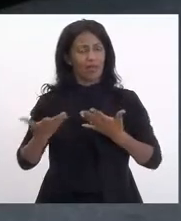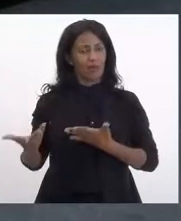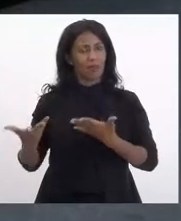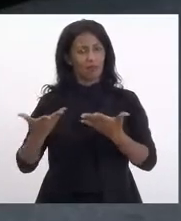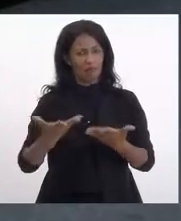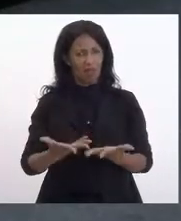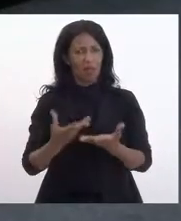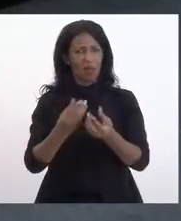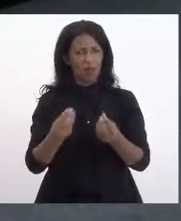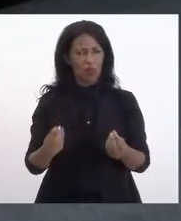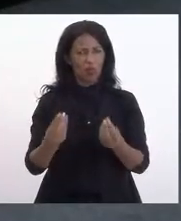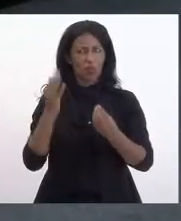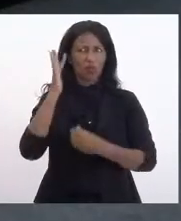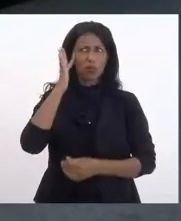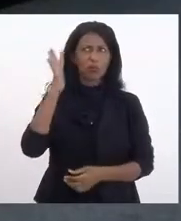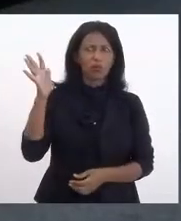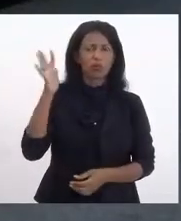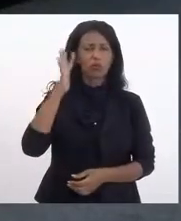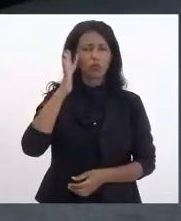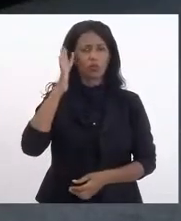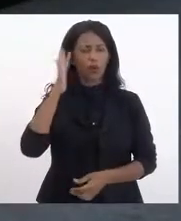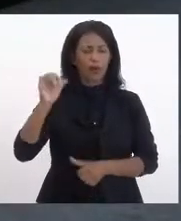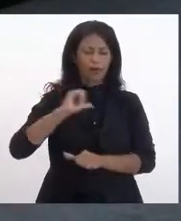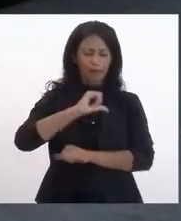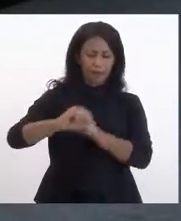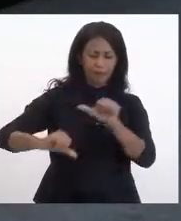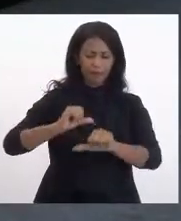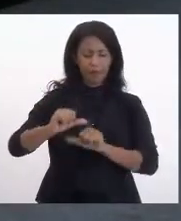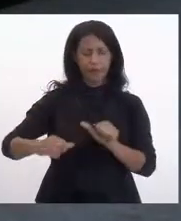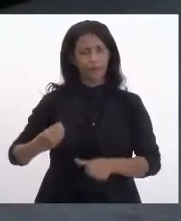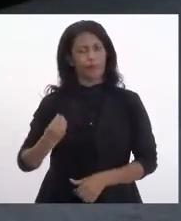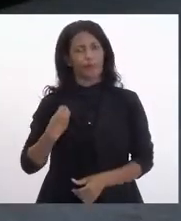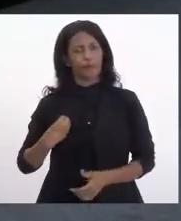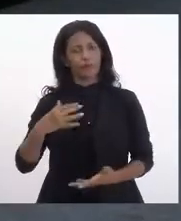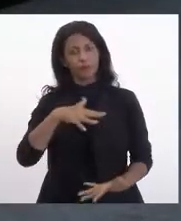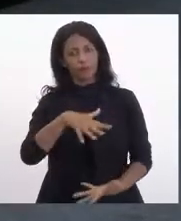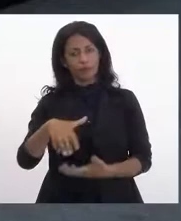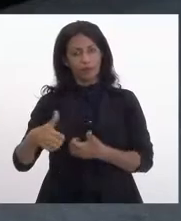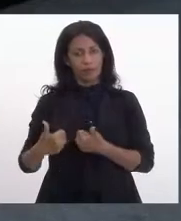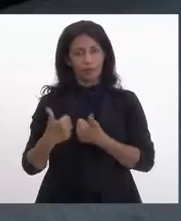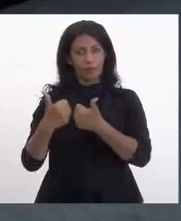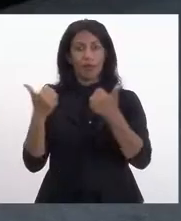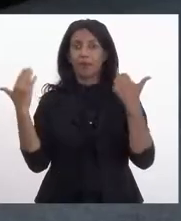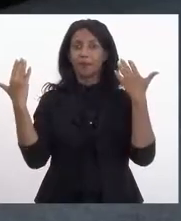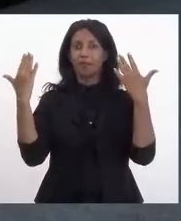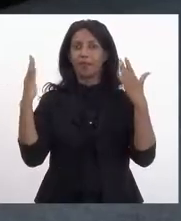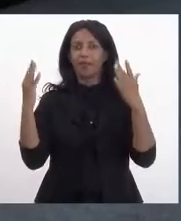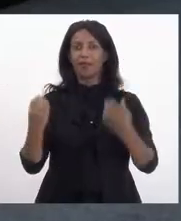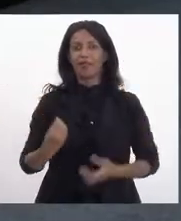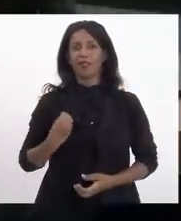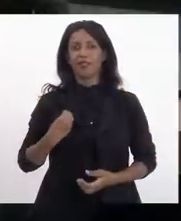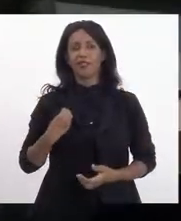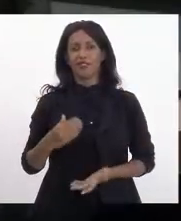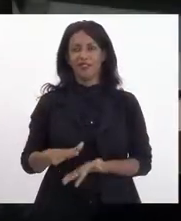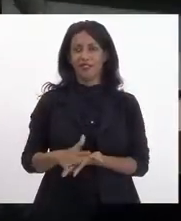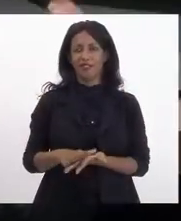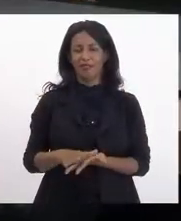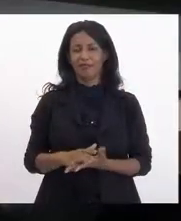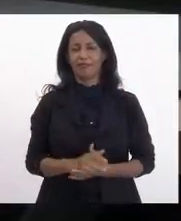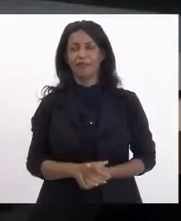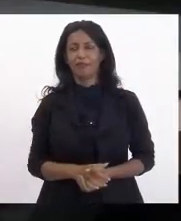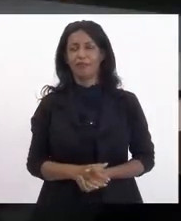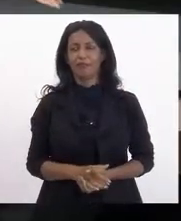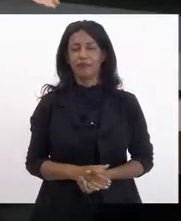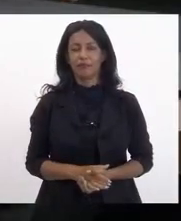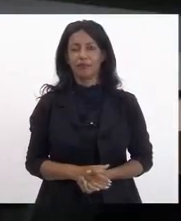trazem muita reflexão e transformam a nossa vida num mundo muito melhor. Parabéns, viva o samba! Deputada